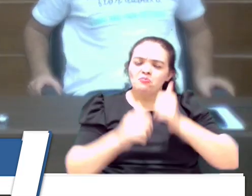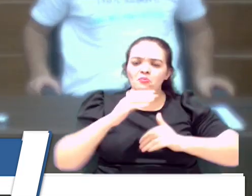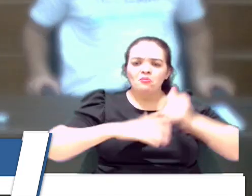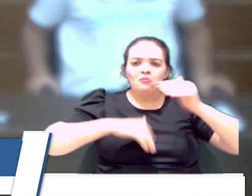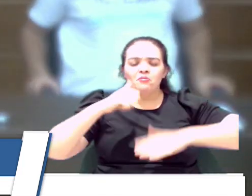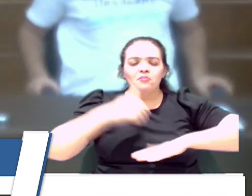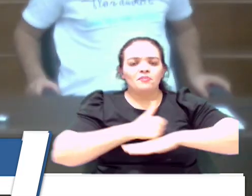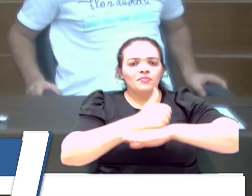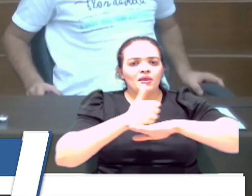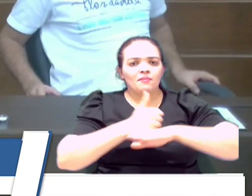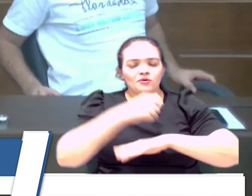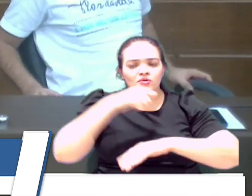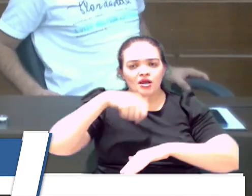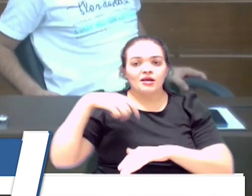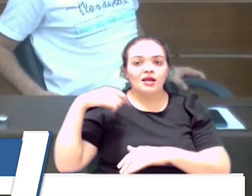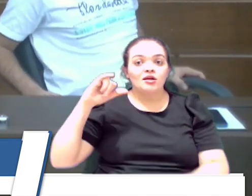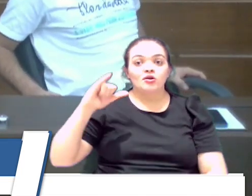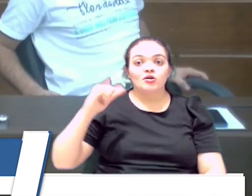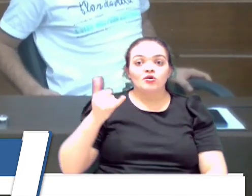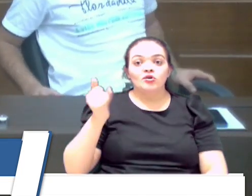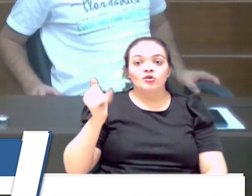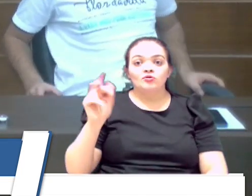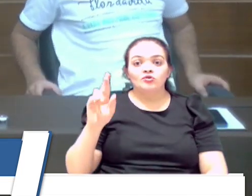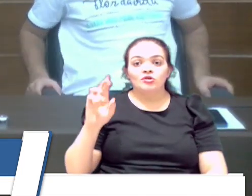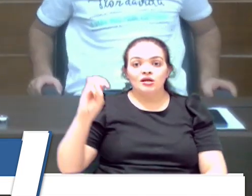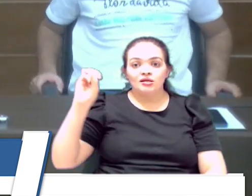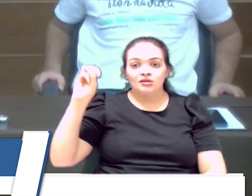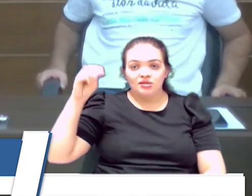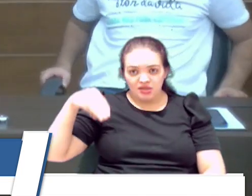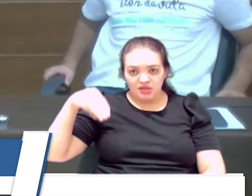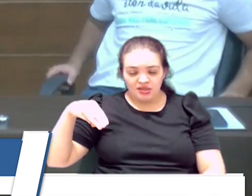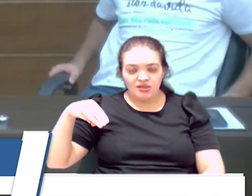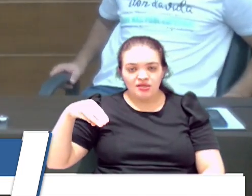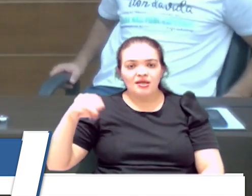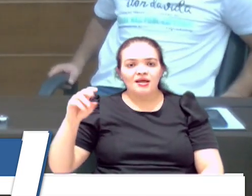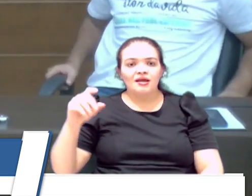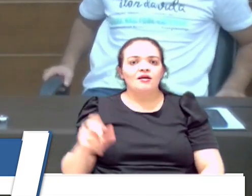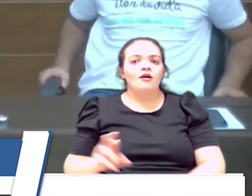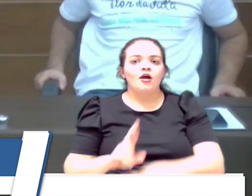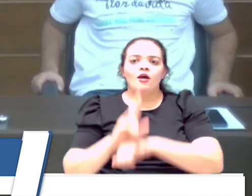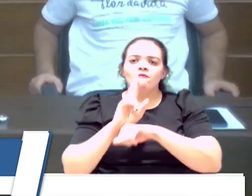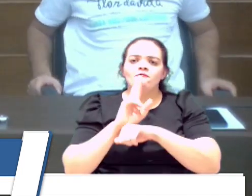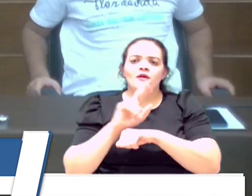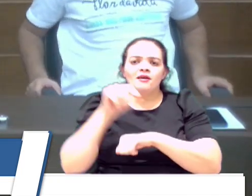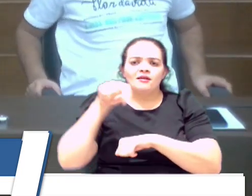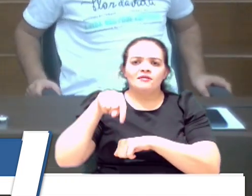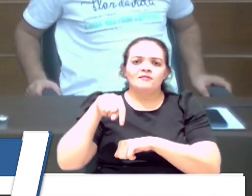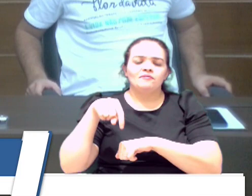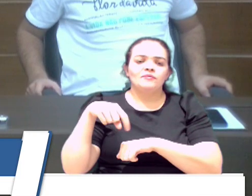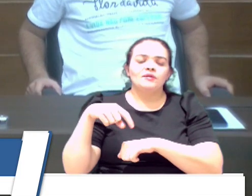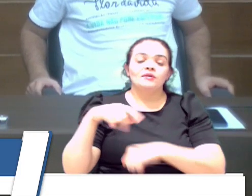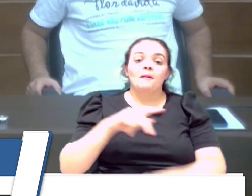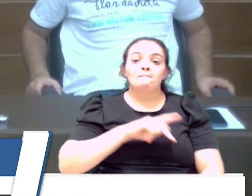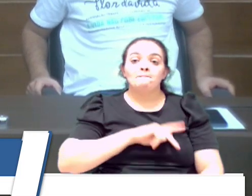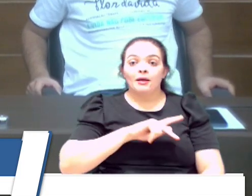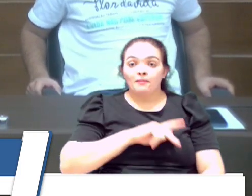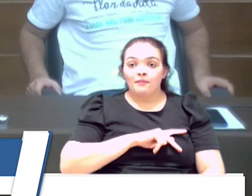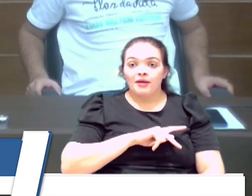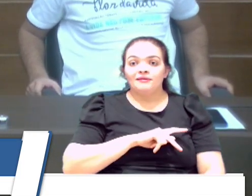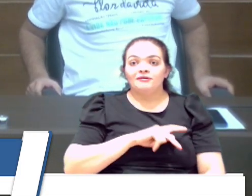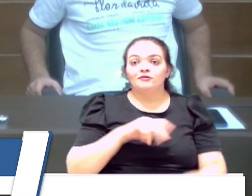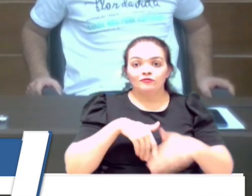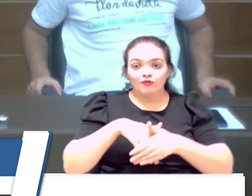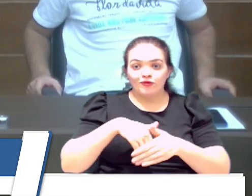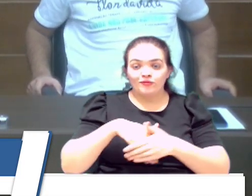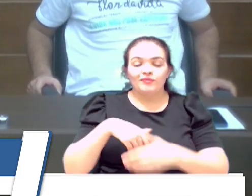saiu de Franca, lá do Jardim Aeroporto, que hoje é uma das maiores promessas do Palmeiras. Tem o menino